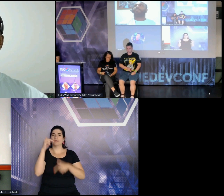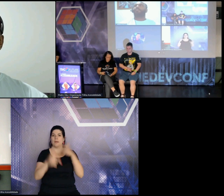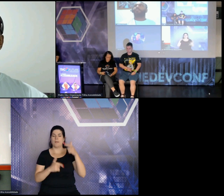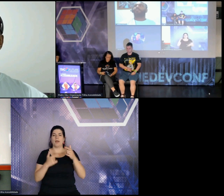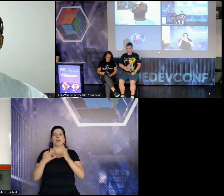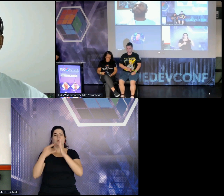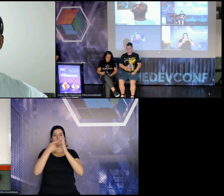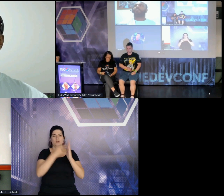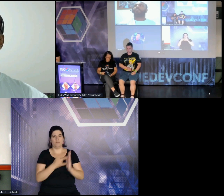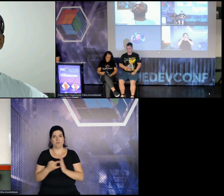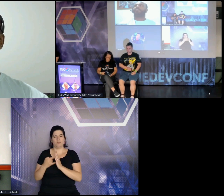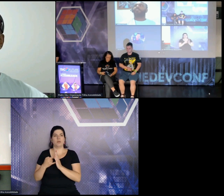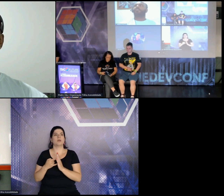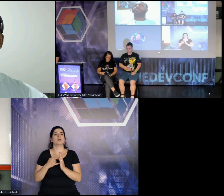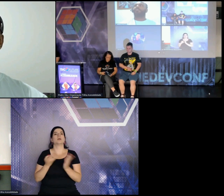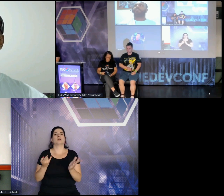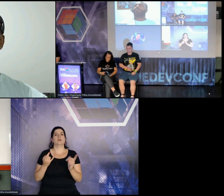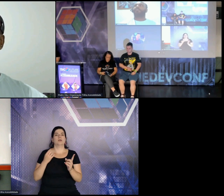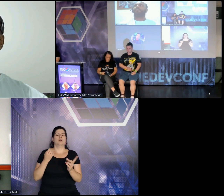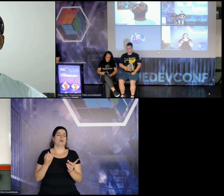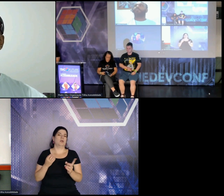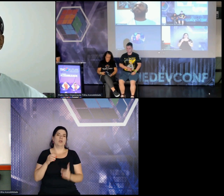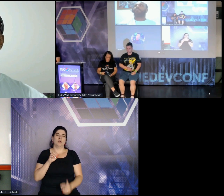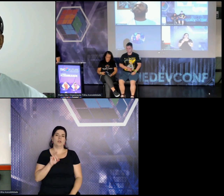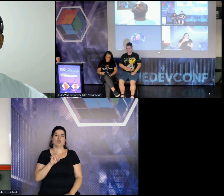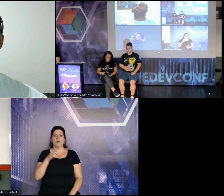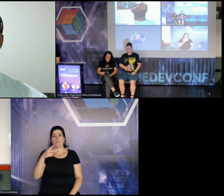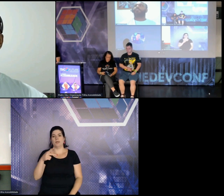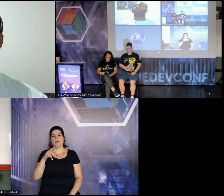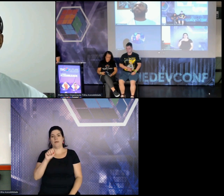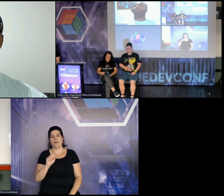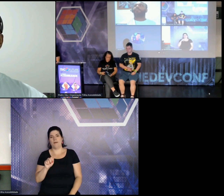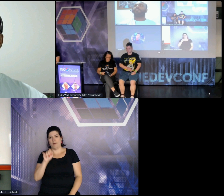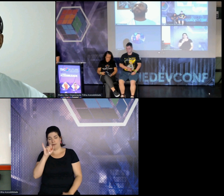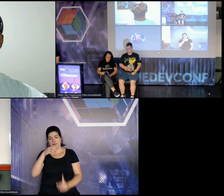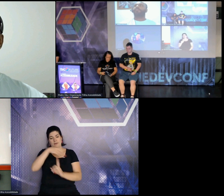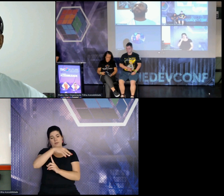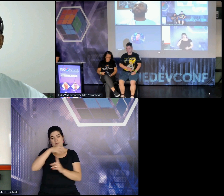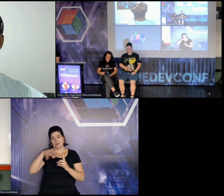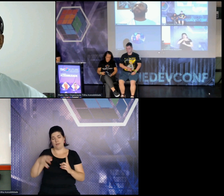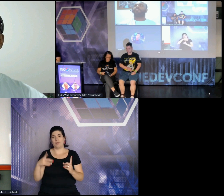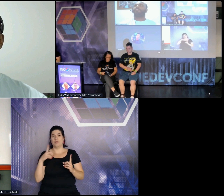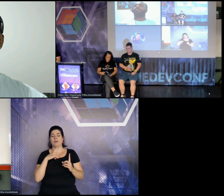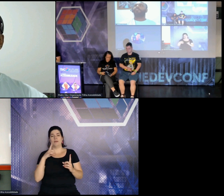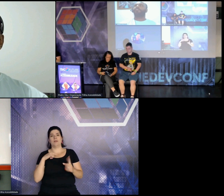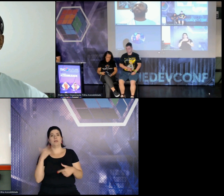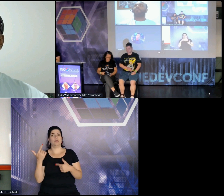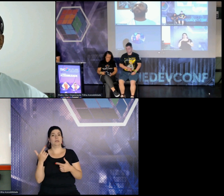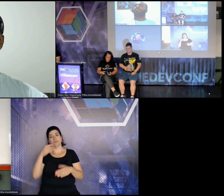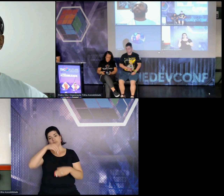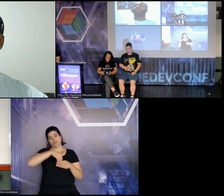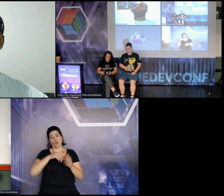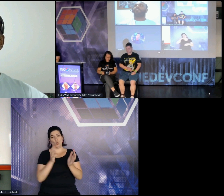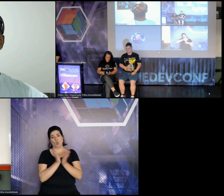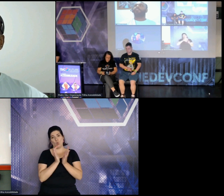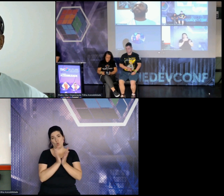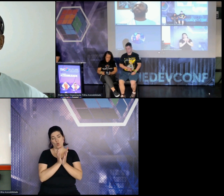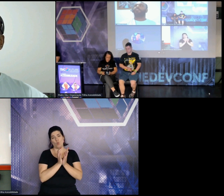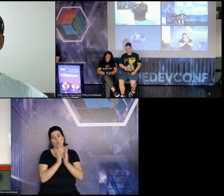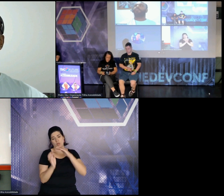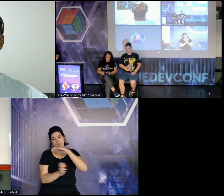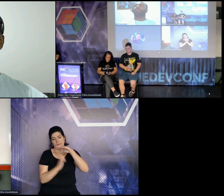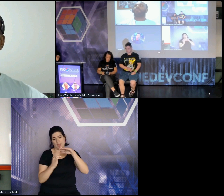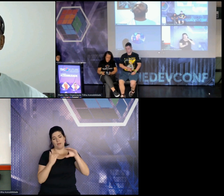desenvolvimento de APIs, às vezes trabalha com desenvolvimento de banco de dados aqui, mas tem suas intranets, tem